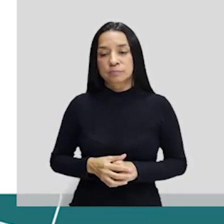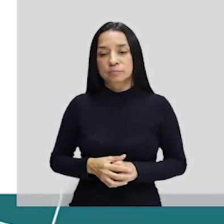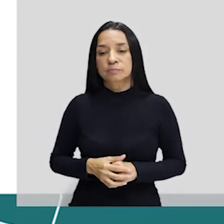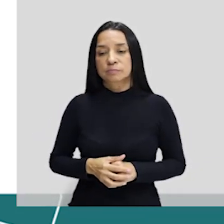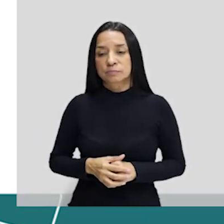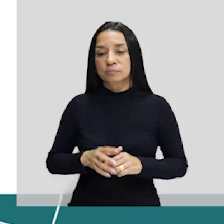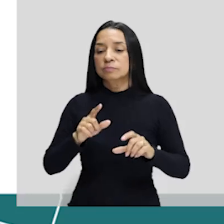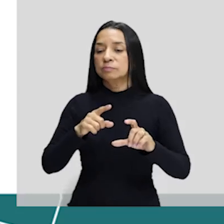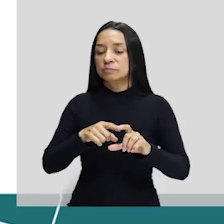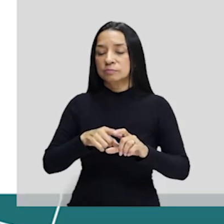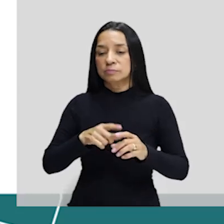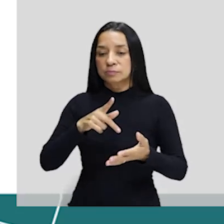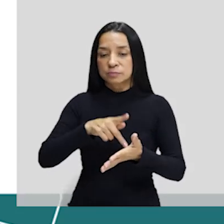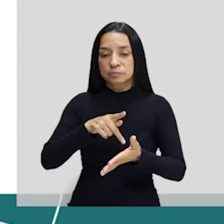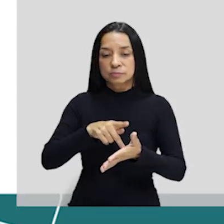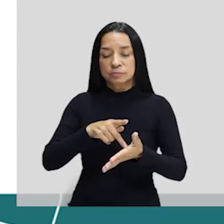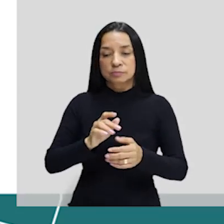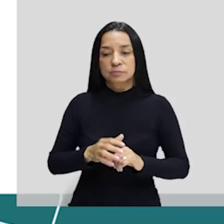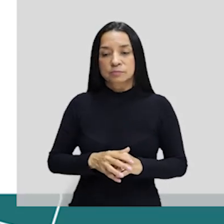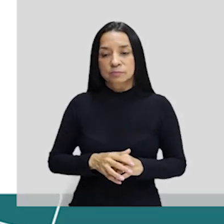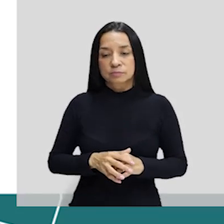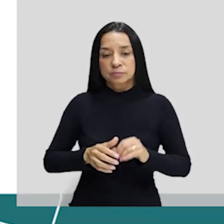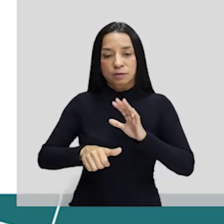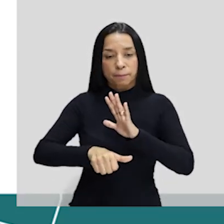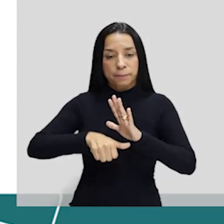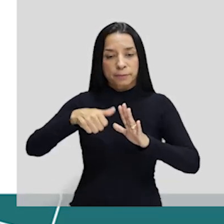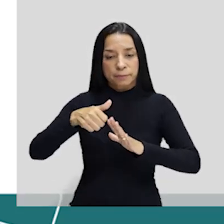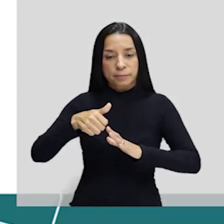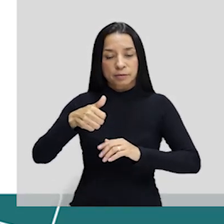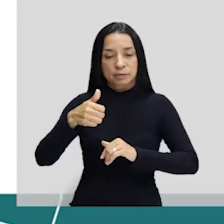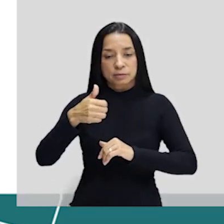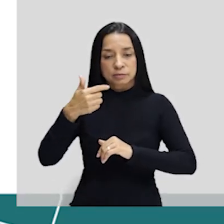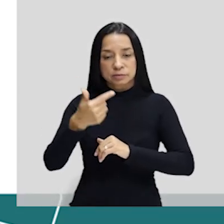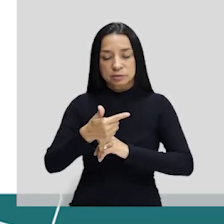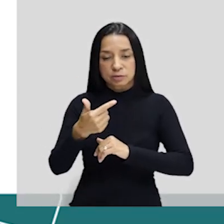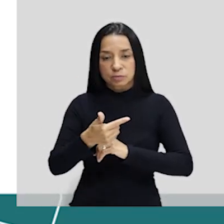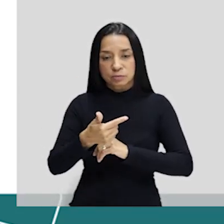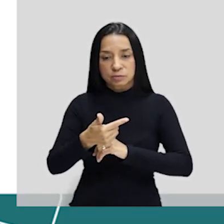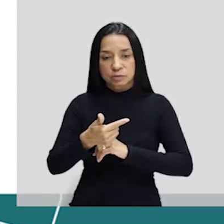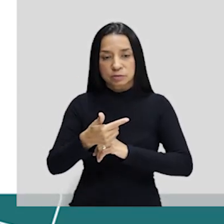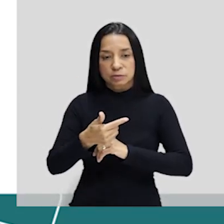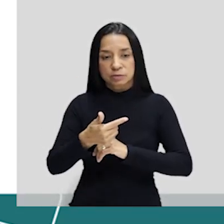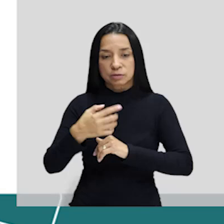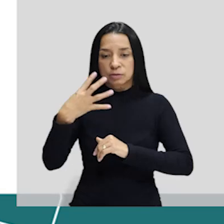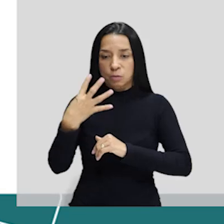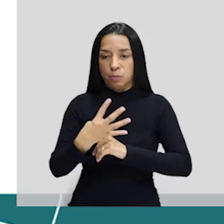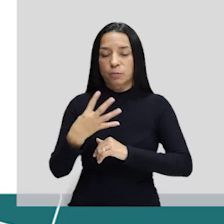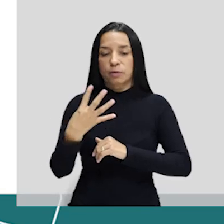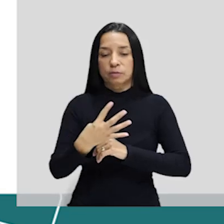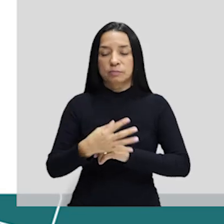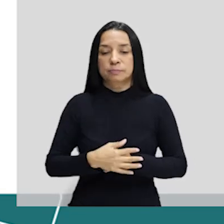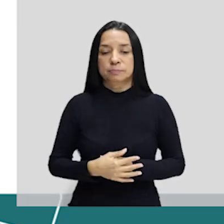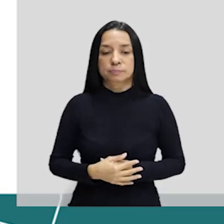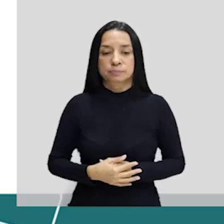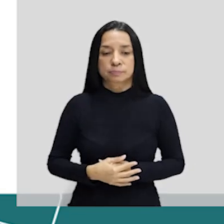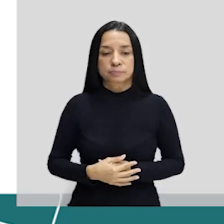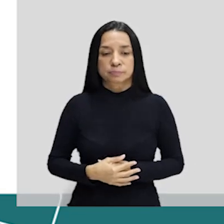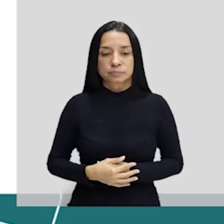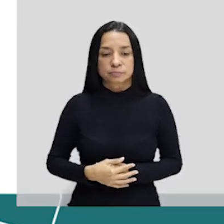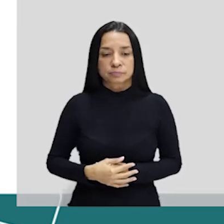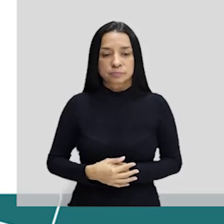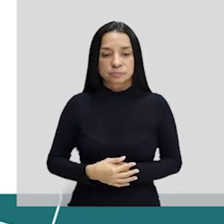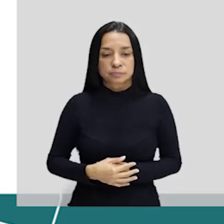ficou verdadeiro, deixa eu voltar aqui, ficou a primeira, a segunda e a quarta, tá? Como